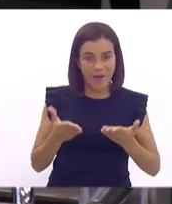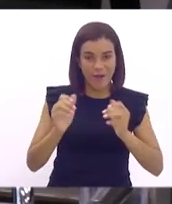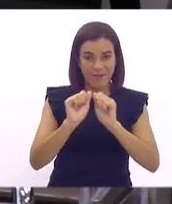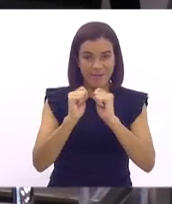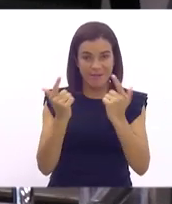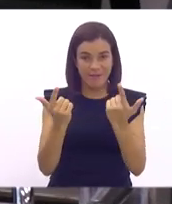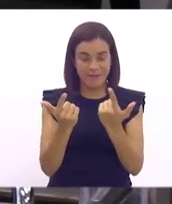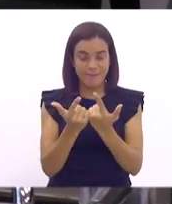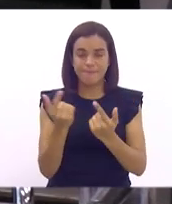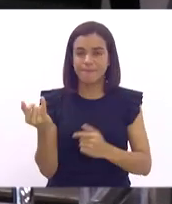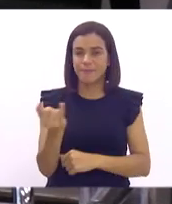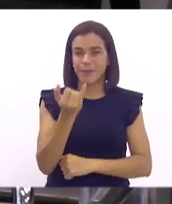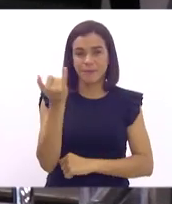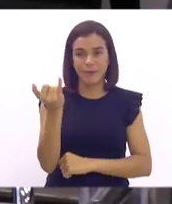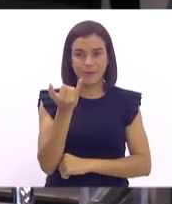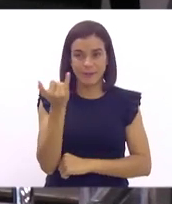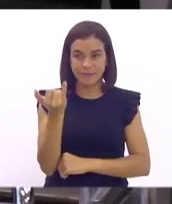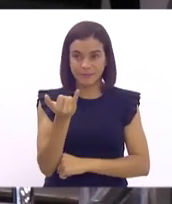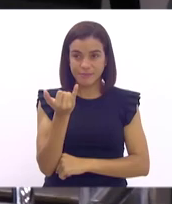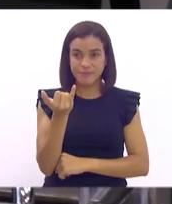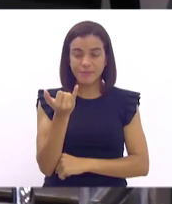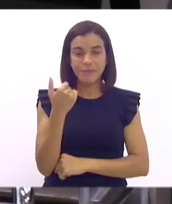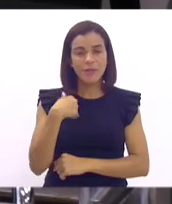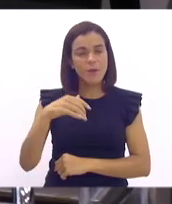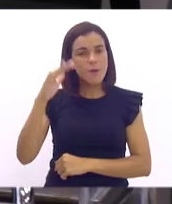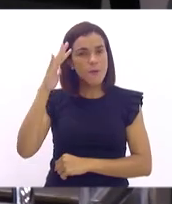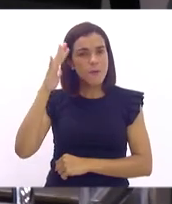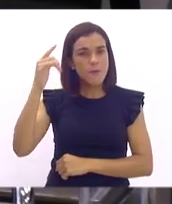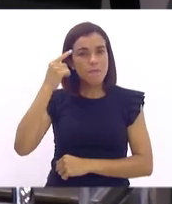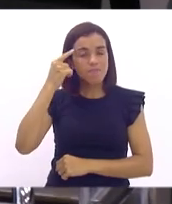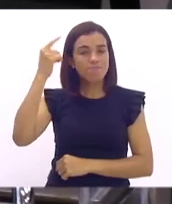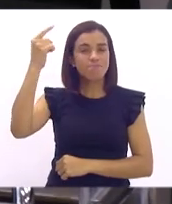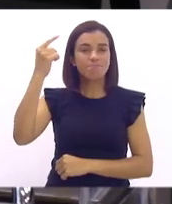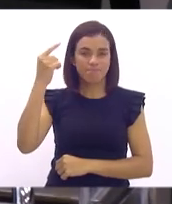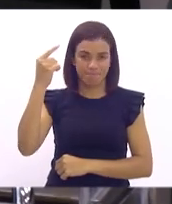são extremamente importantes. Eu penso que, né,